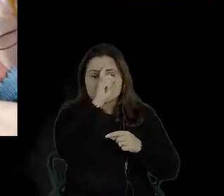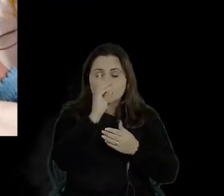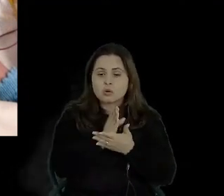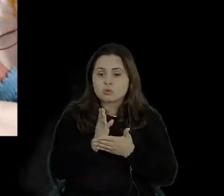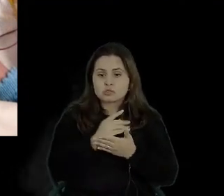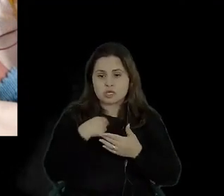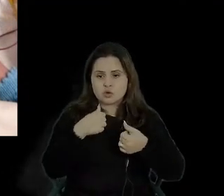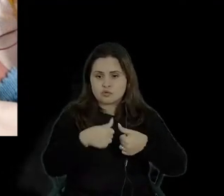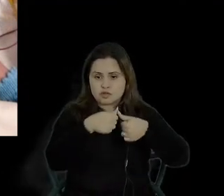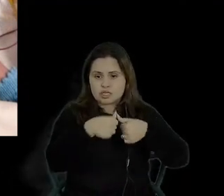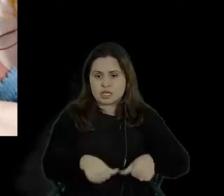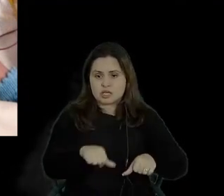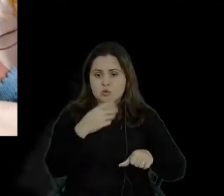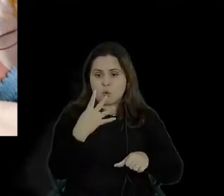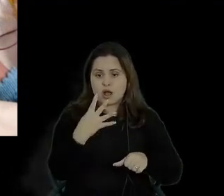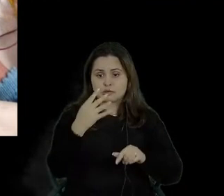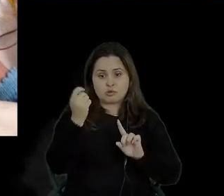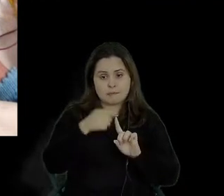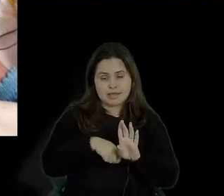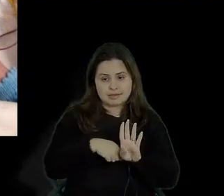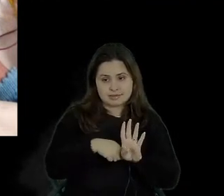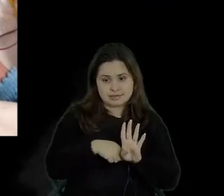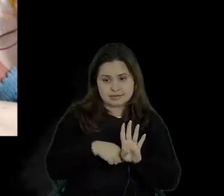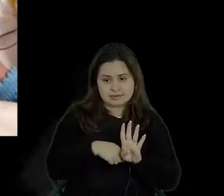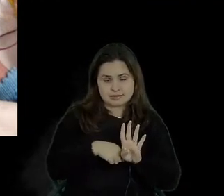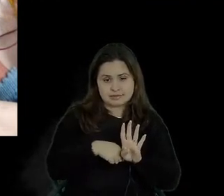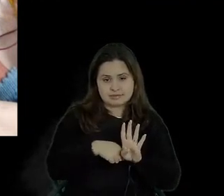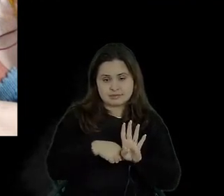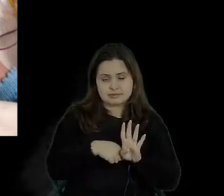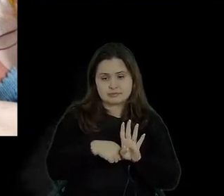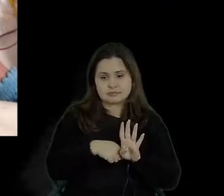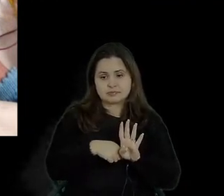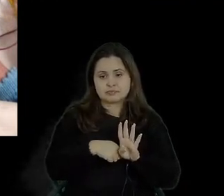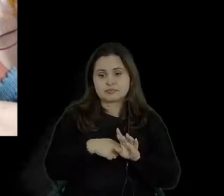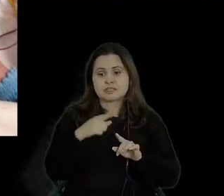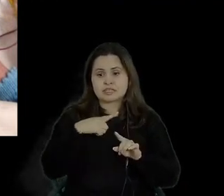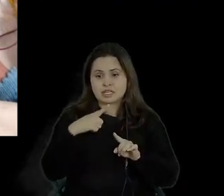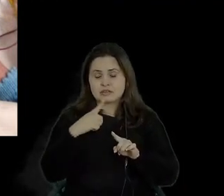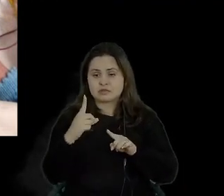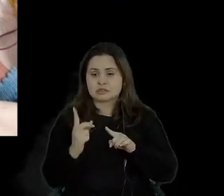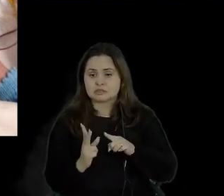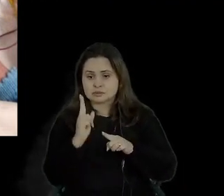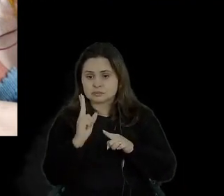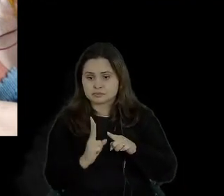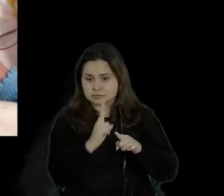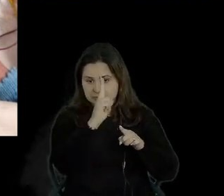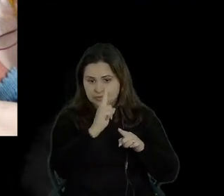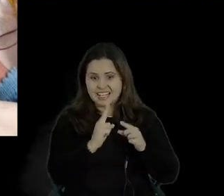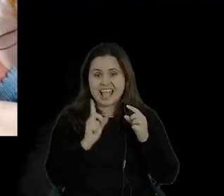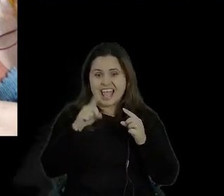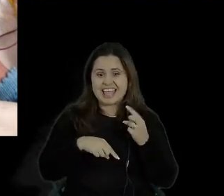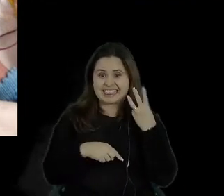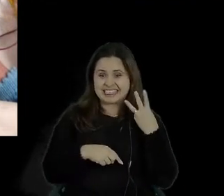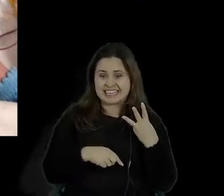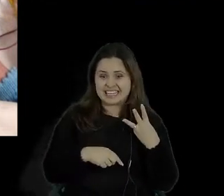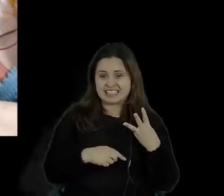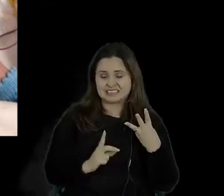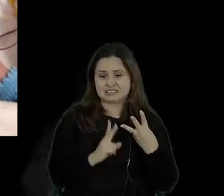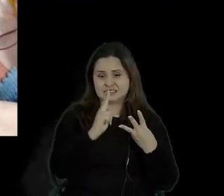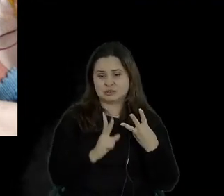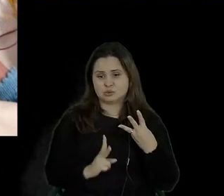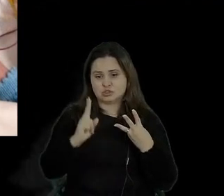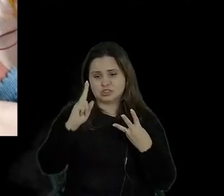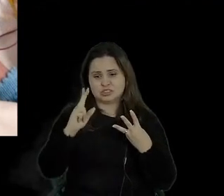com a minha esposa, aproximadamente. Passamos por 2 cirurgias, porque o tratamento são 3 cirurgias complexas. 3